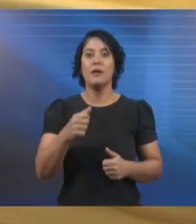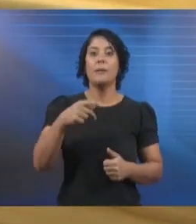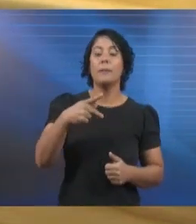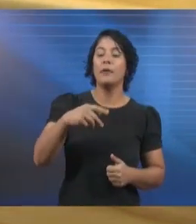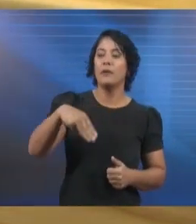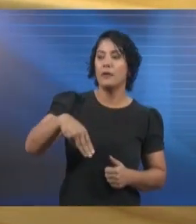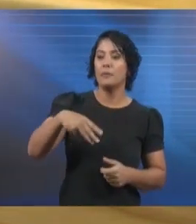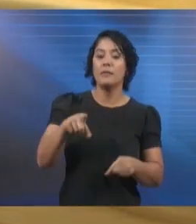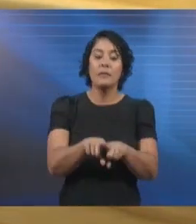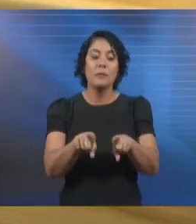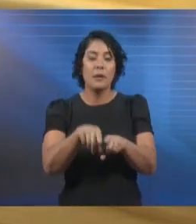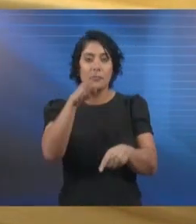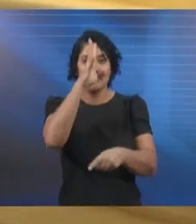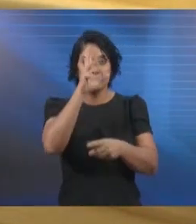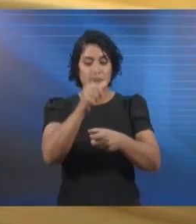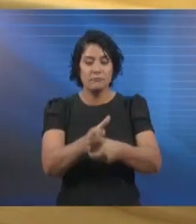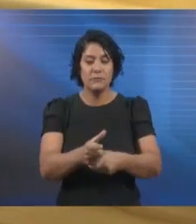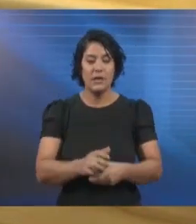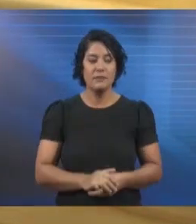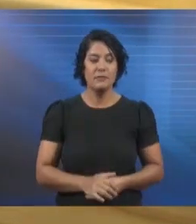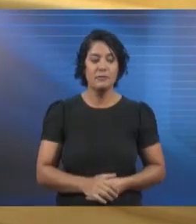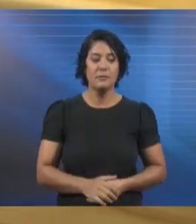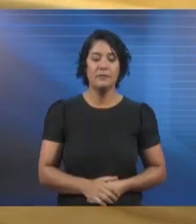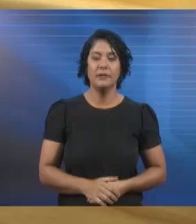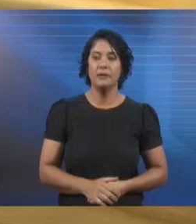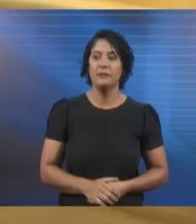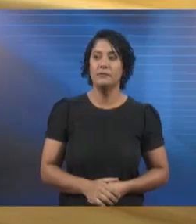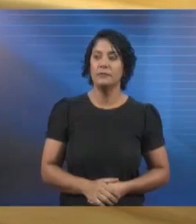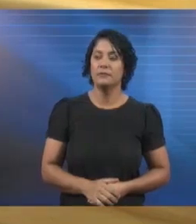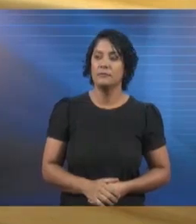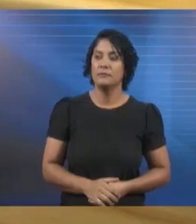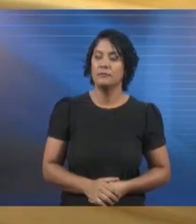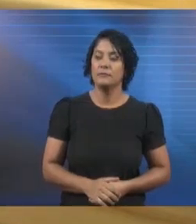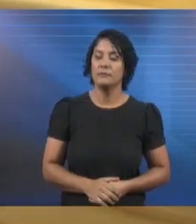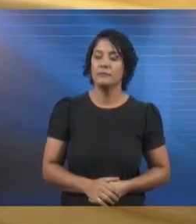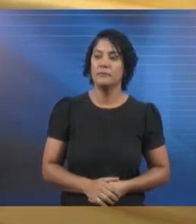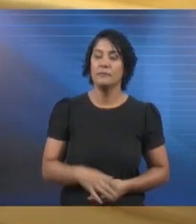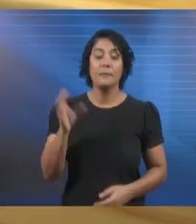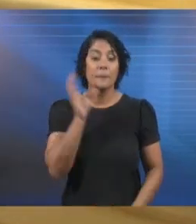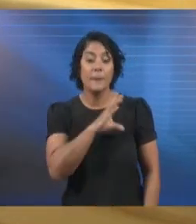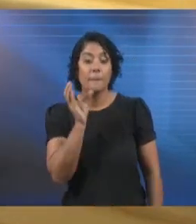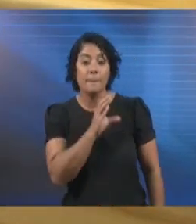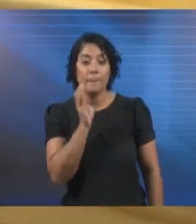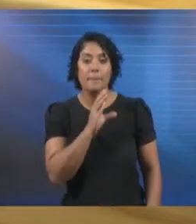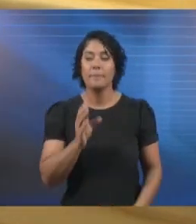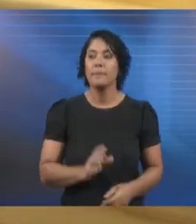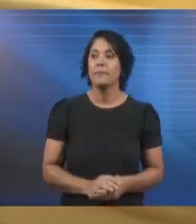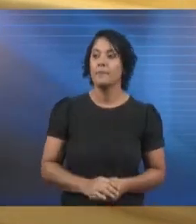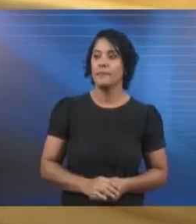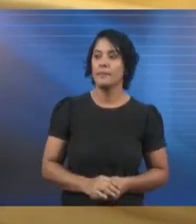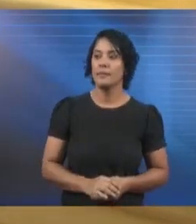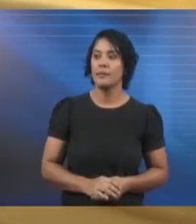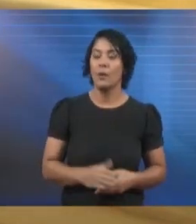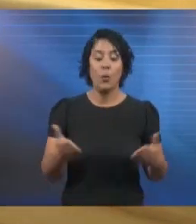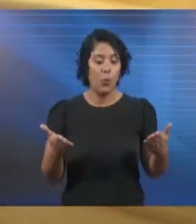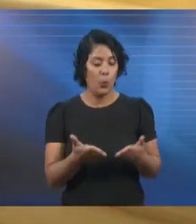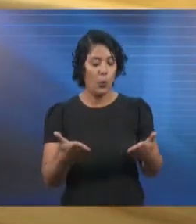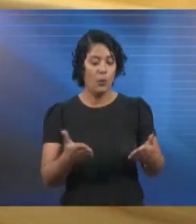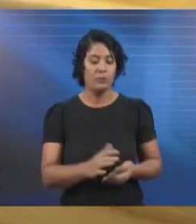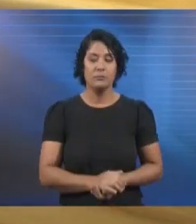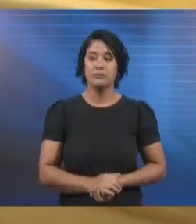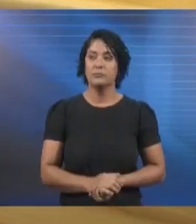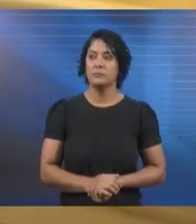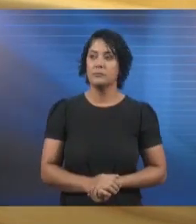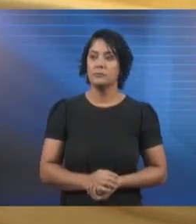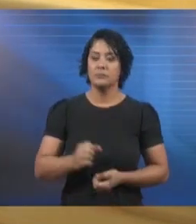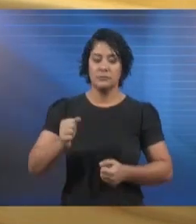e do Corpo de Bombeiros importante nós votarmos esse projeto para dar celeridade hoje né temos aqui